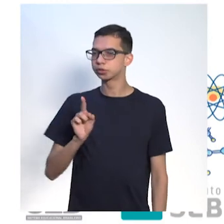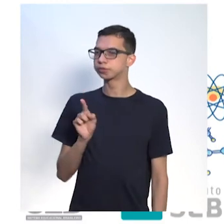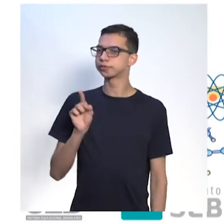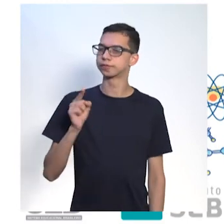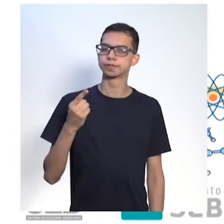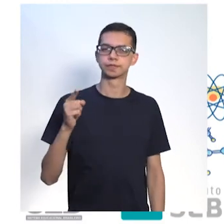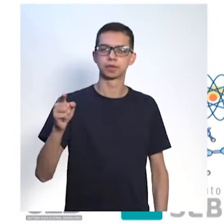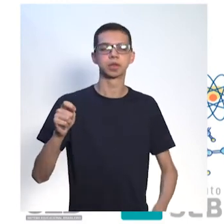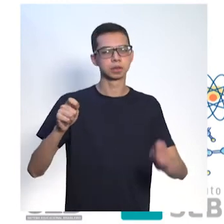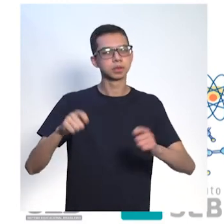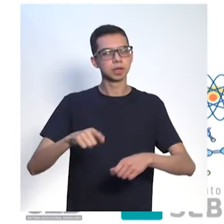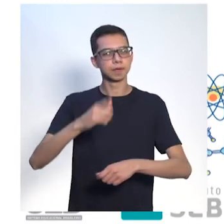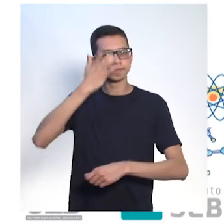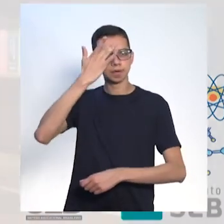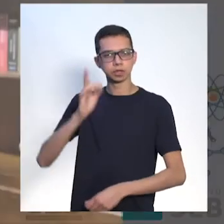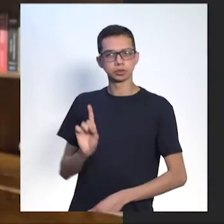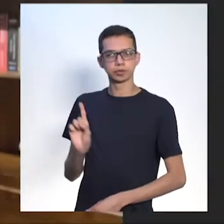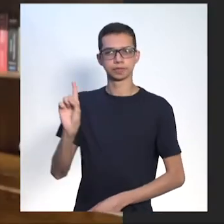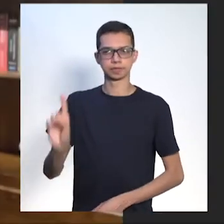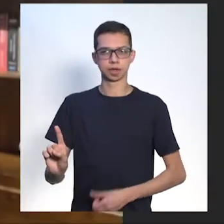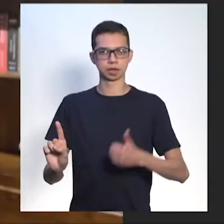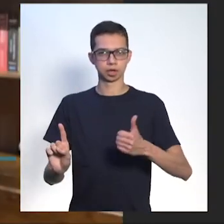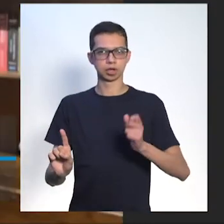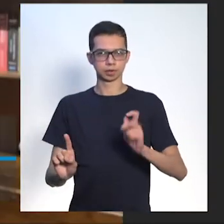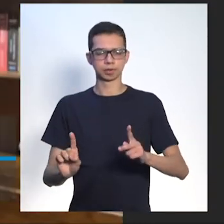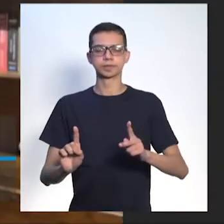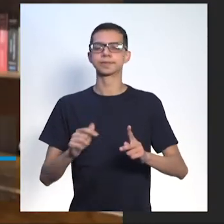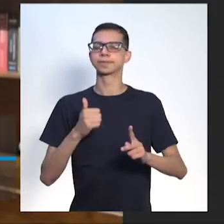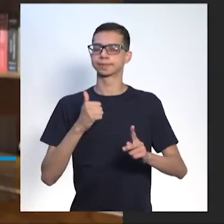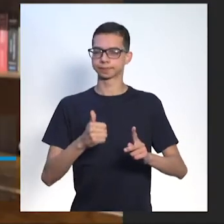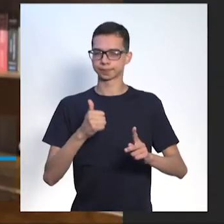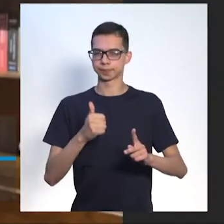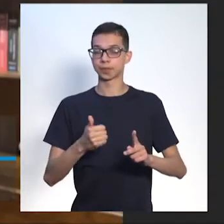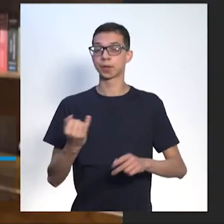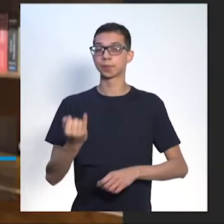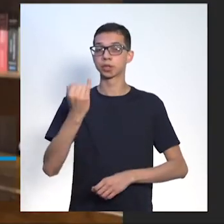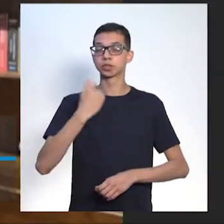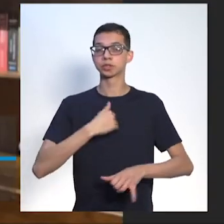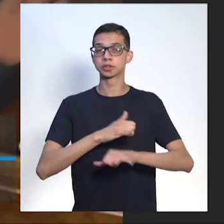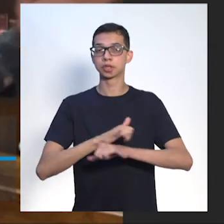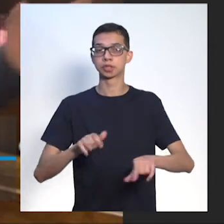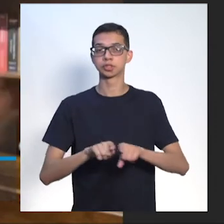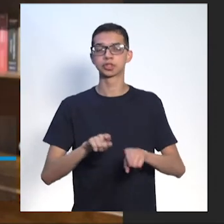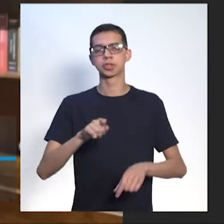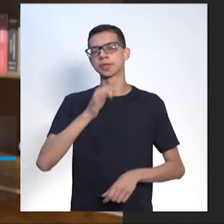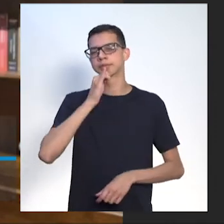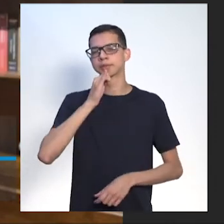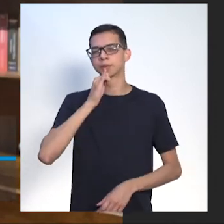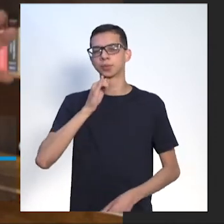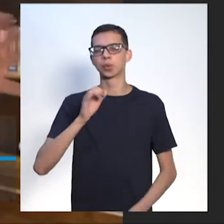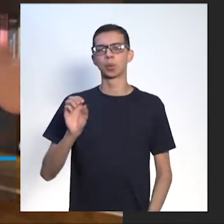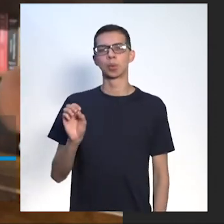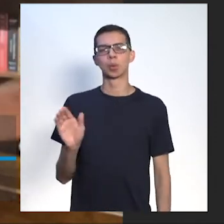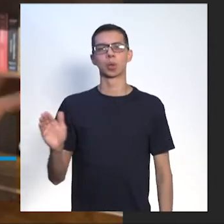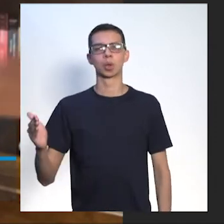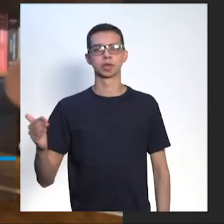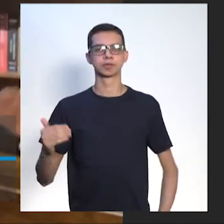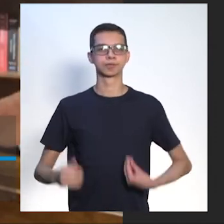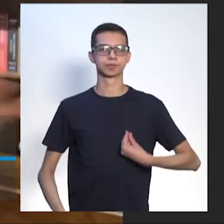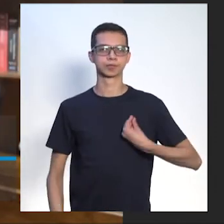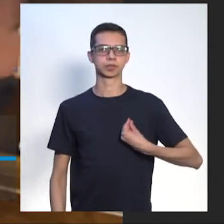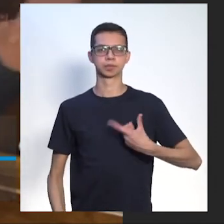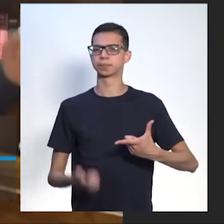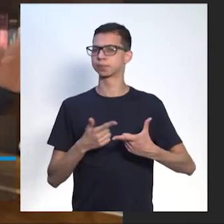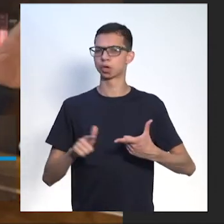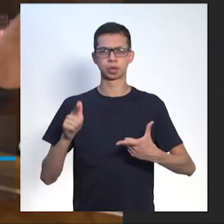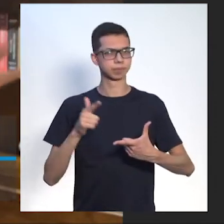Tranquilo? Mais uma coisa importante, só rapidinho. Se eu moro na região lá do oeste, tranquilo, não tem problema eu ir